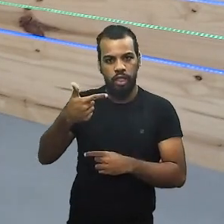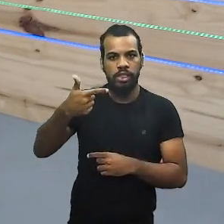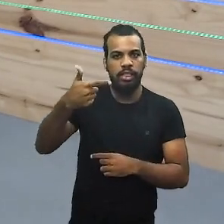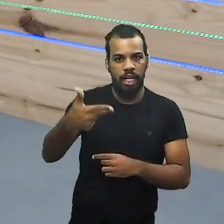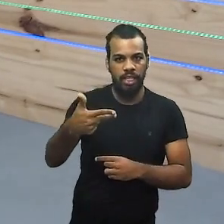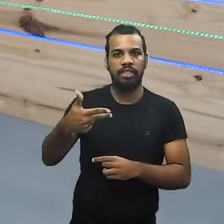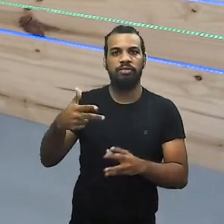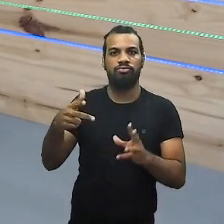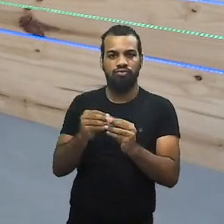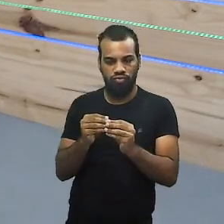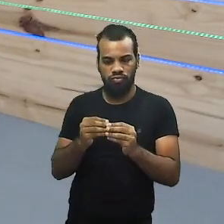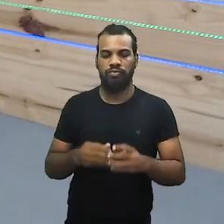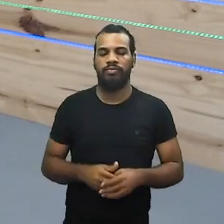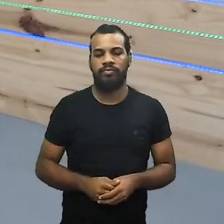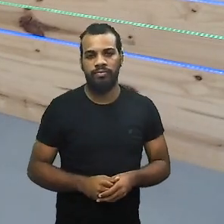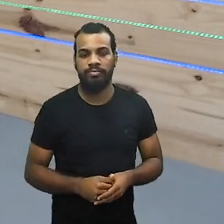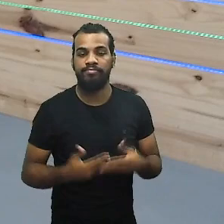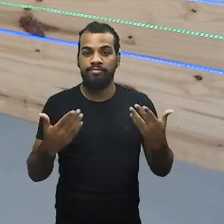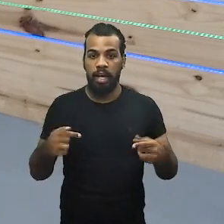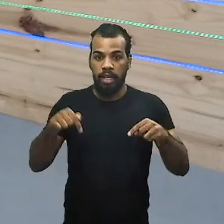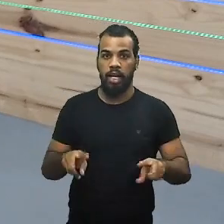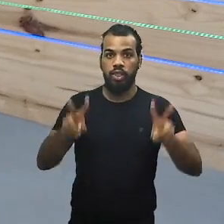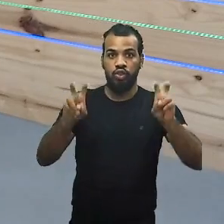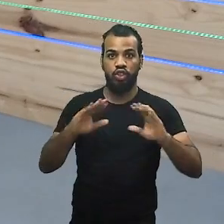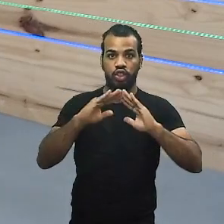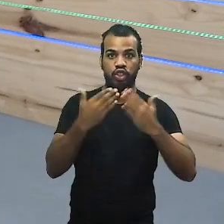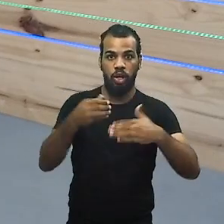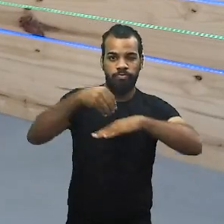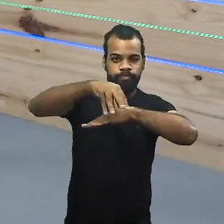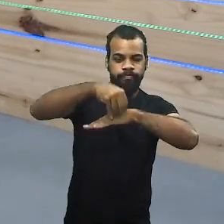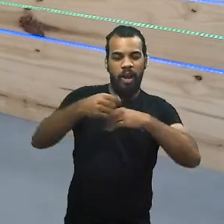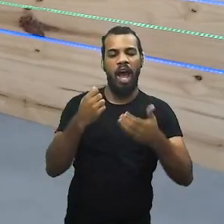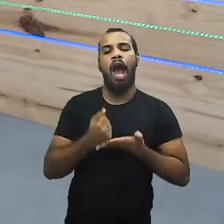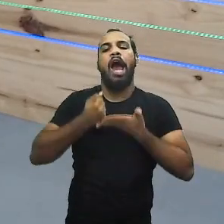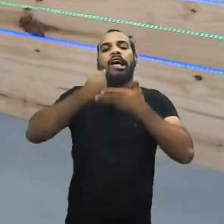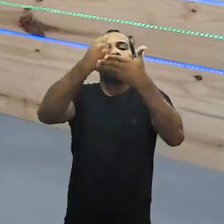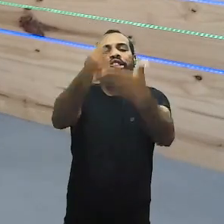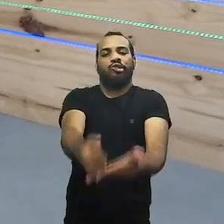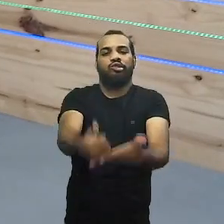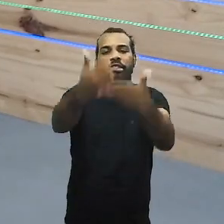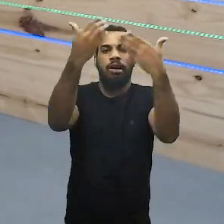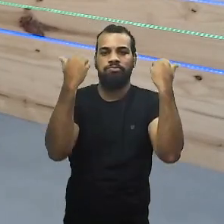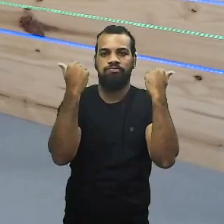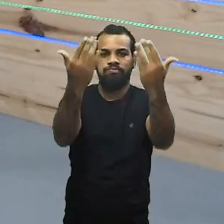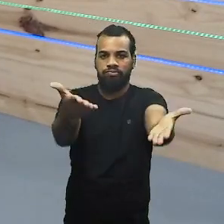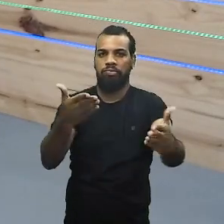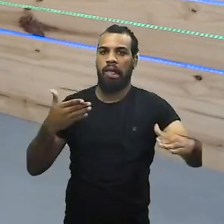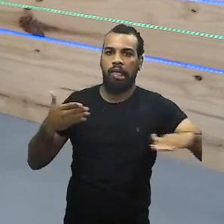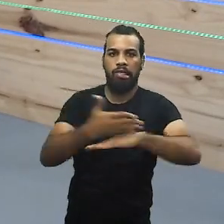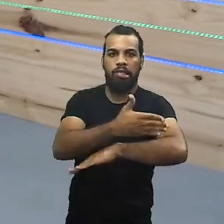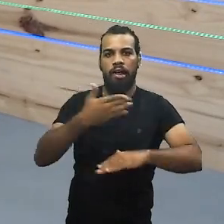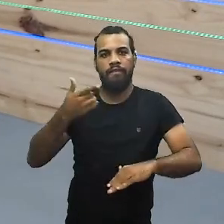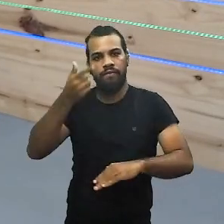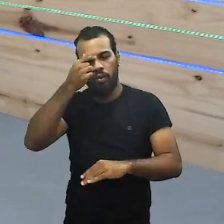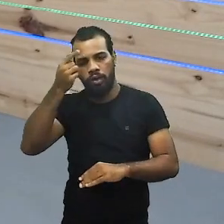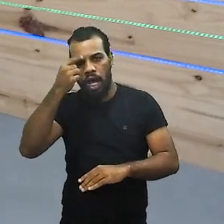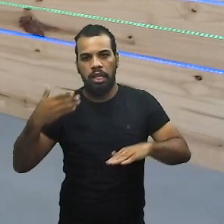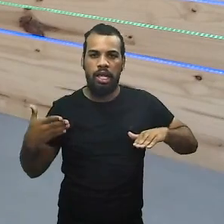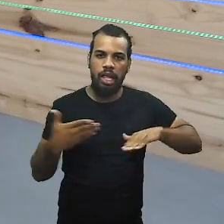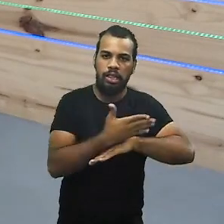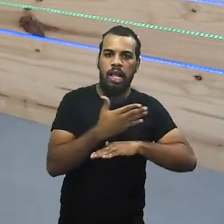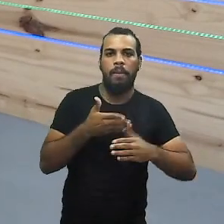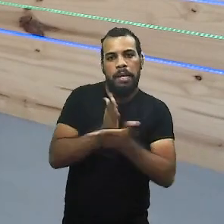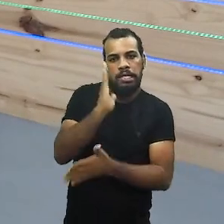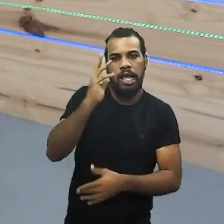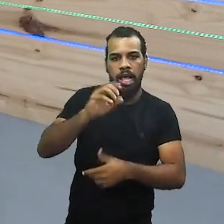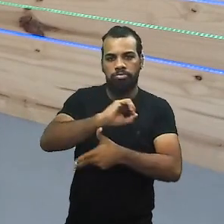SSA1, a gente ainda te ajuda com os assuntos da escola, tá? Então o EducaPE tem esse papel aí de estar te ajudando nesses dois pontos, beleza? E